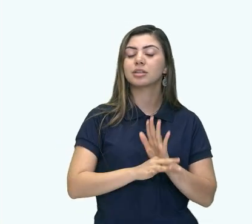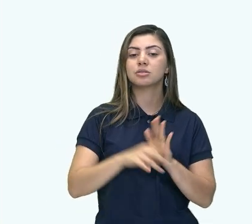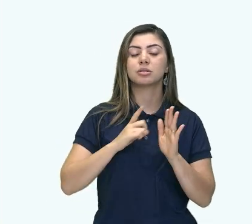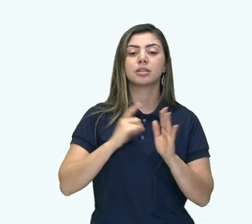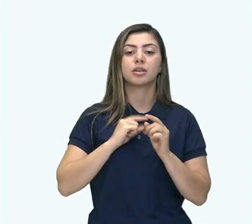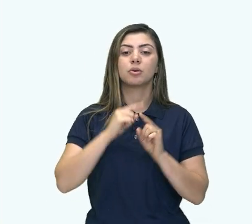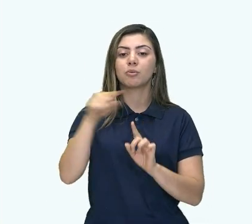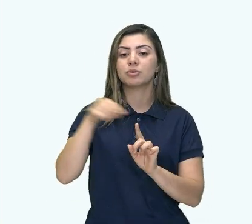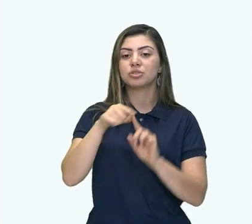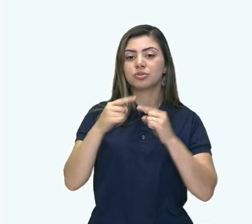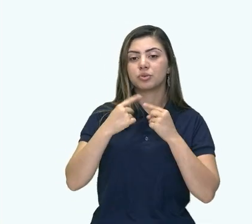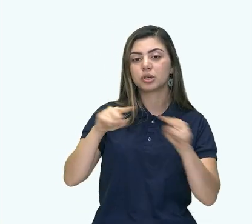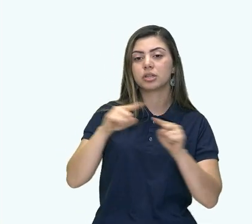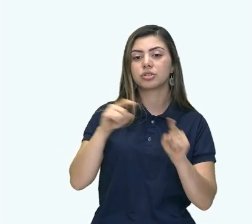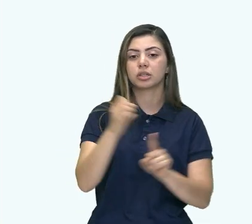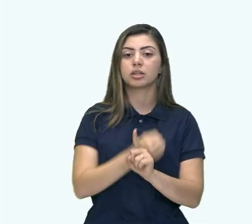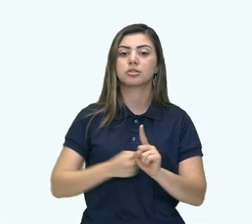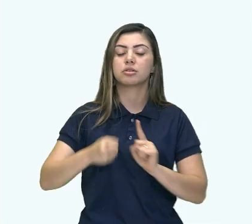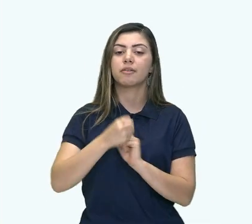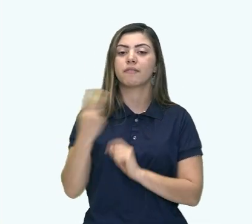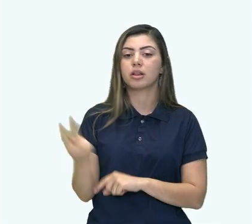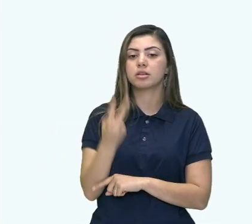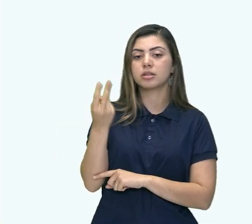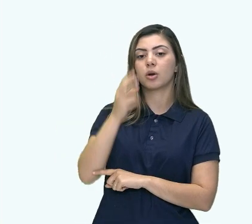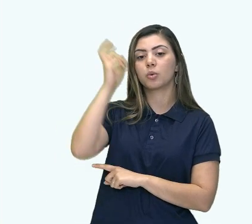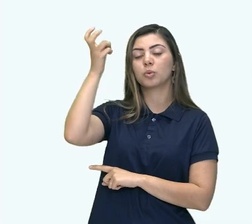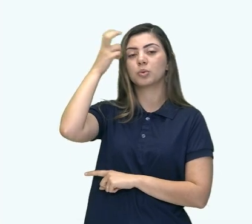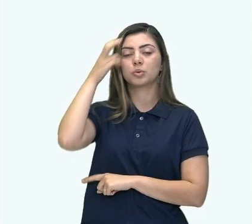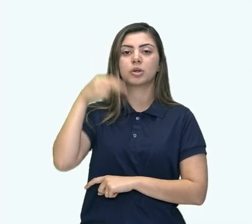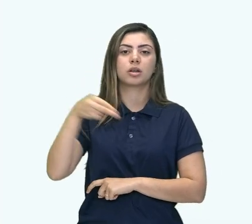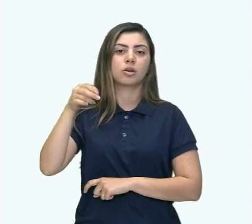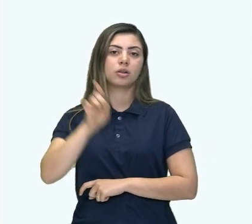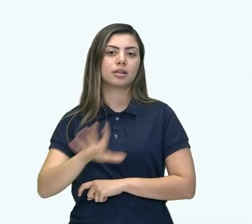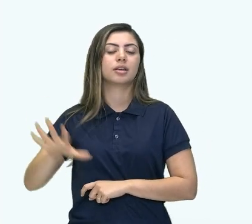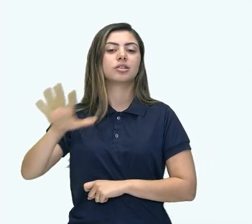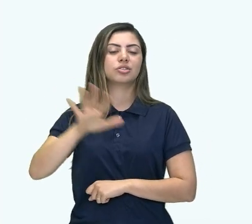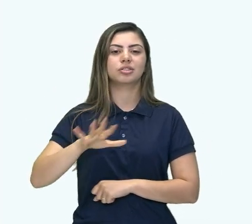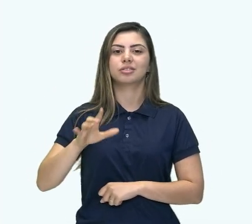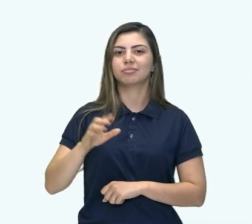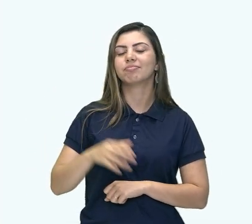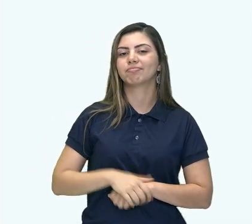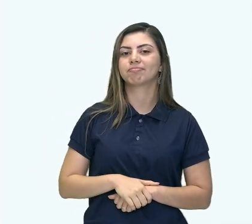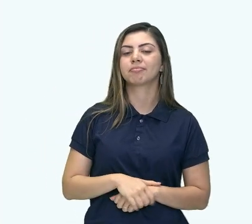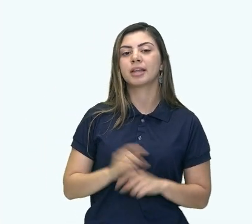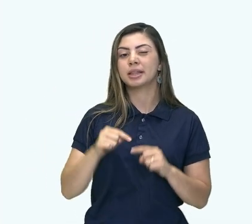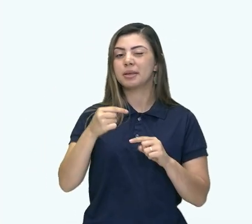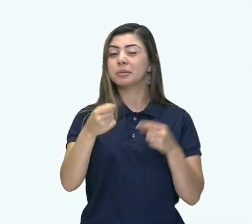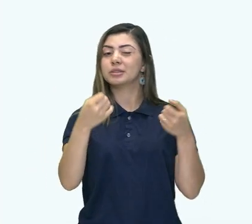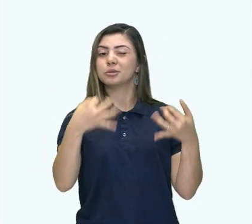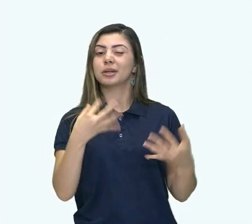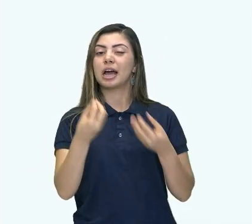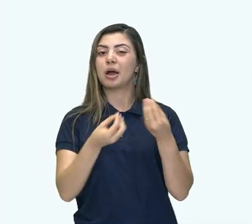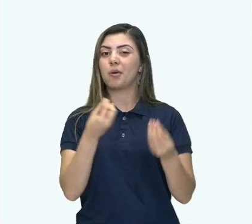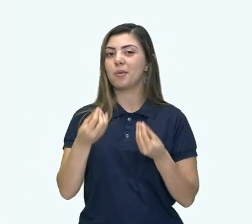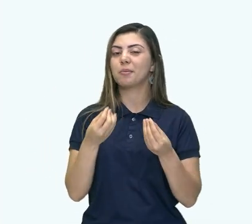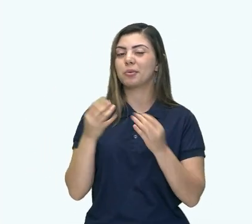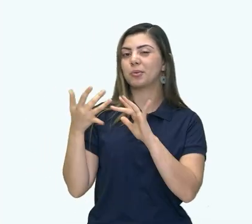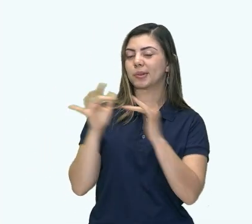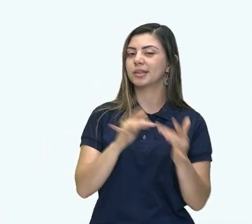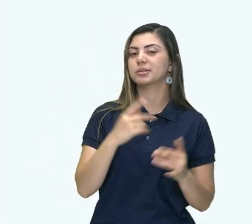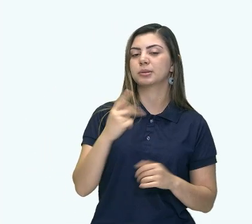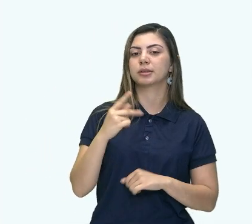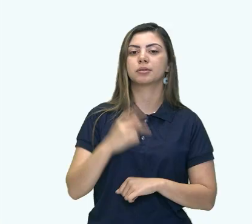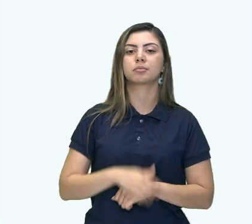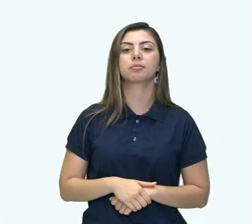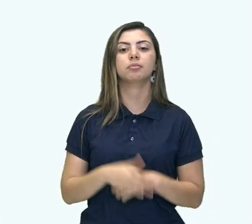crítica social e valorizam a cultura popular nordestina, como eu havia dito. A gente já vai entender esse contexto dele aí.